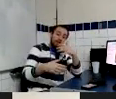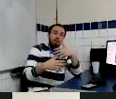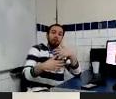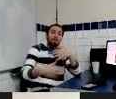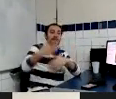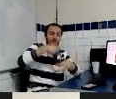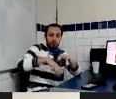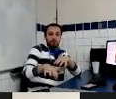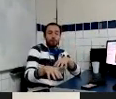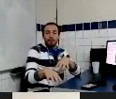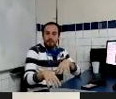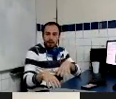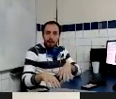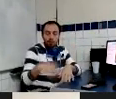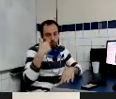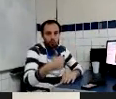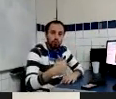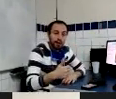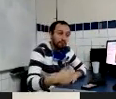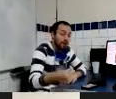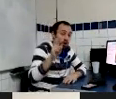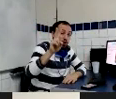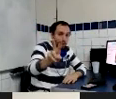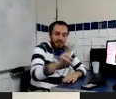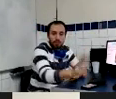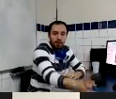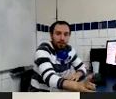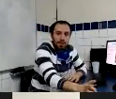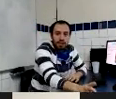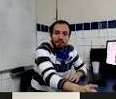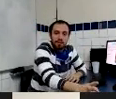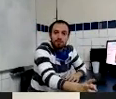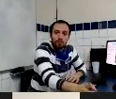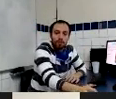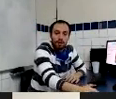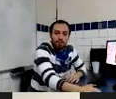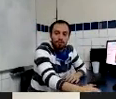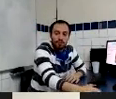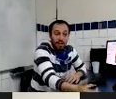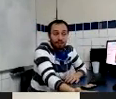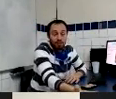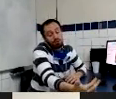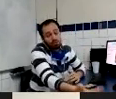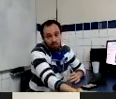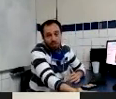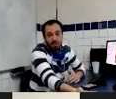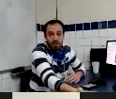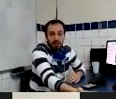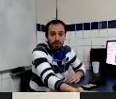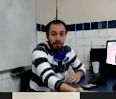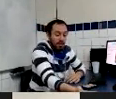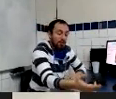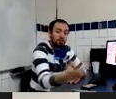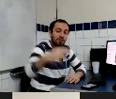Eu tenho tempo livre, então eu vou desenvolver o artesanato, tudo bem. Uma segunda coisa que ele vai desenvolver, já que eu tenho sobra de